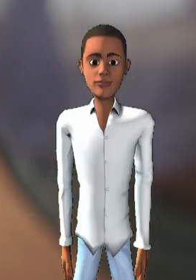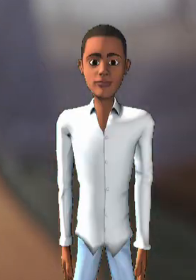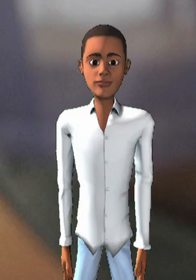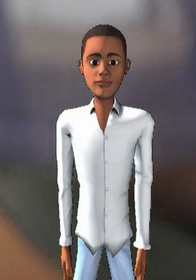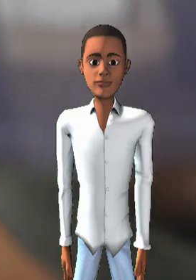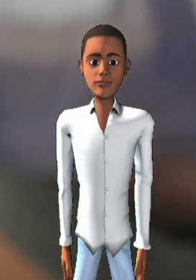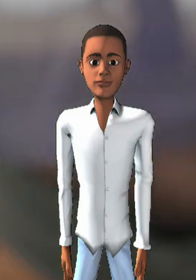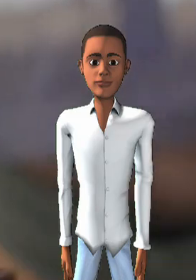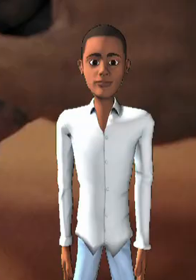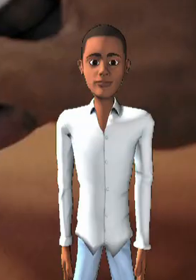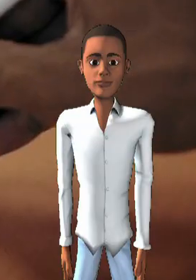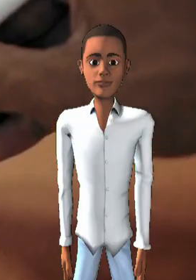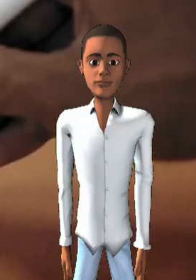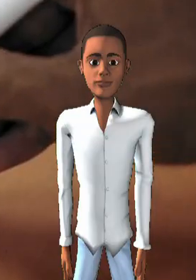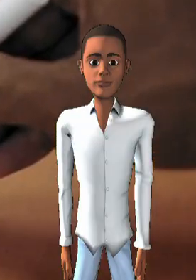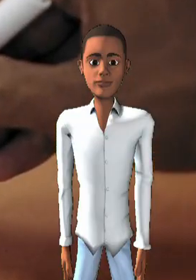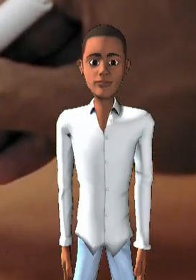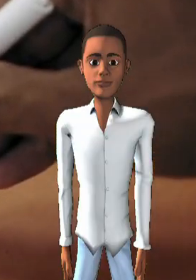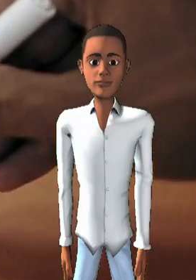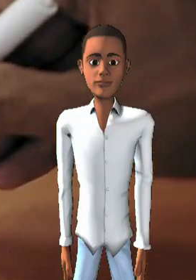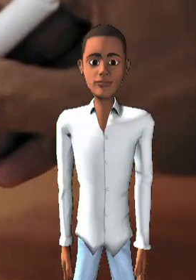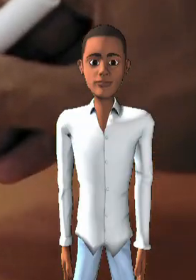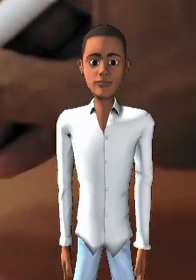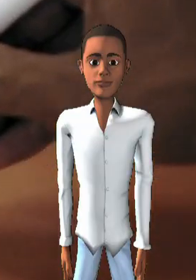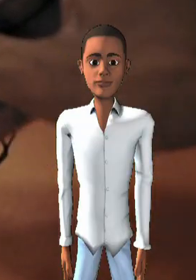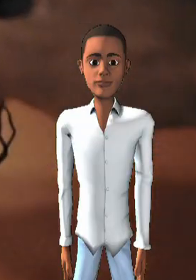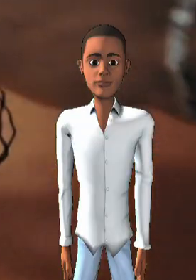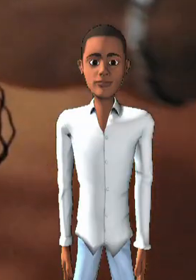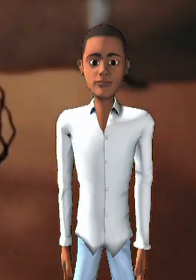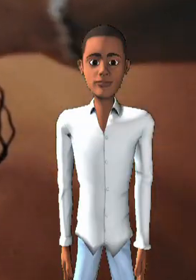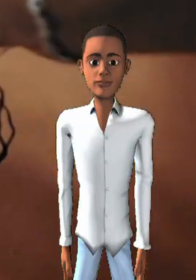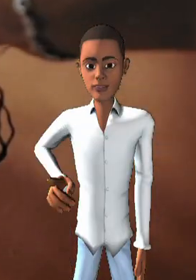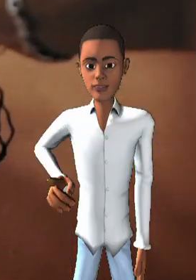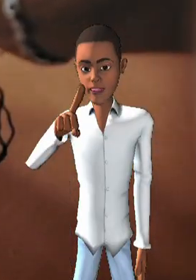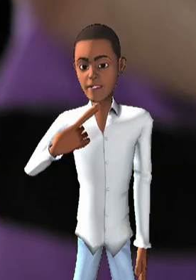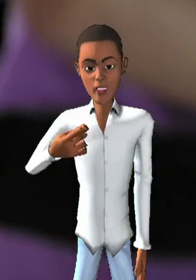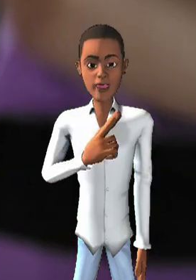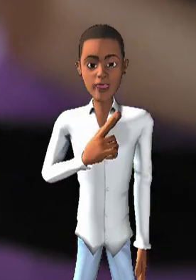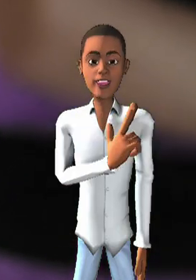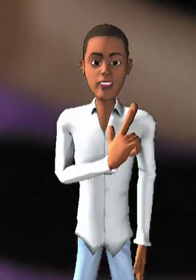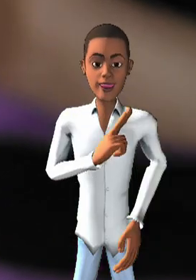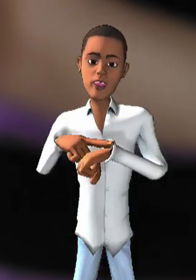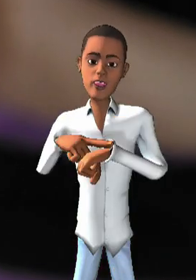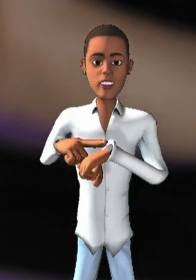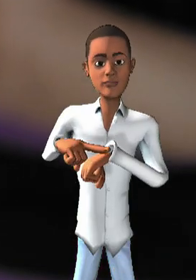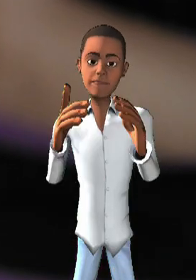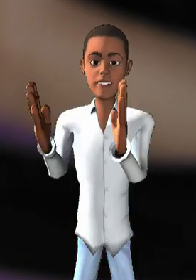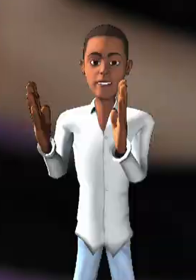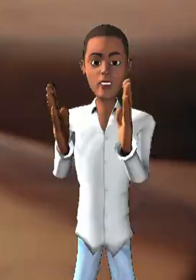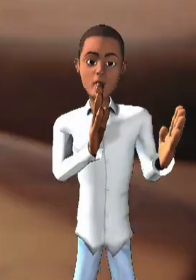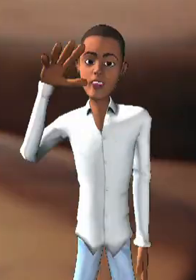papel. Com canetinha, colega risca o contorno do rapaz. E depois a gente passa muito mais para um